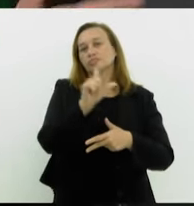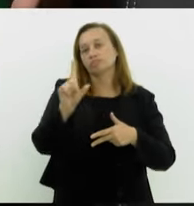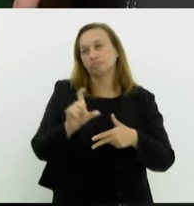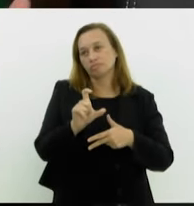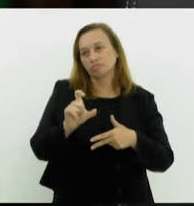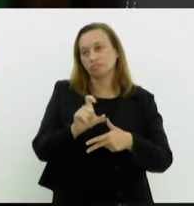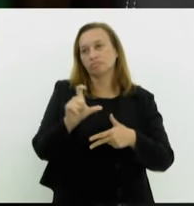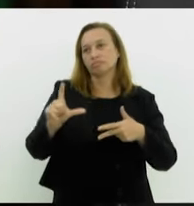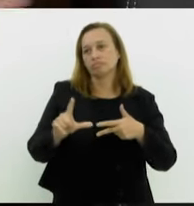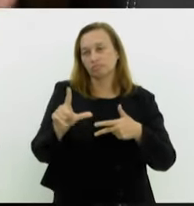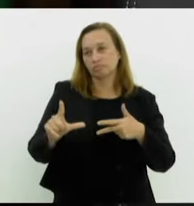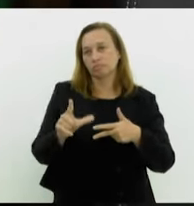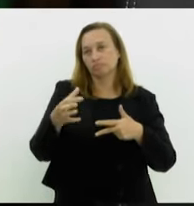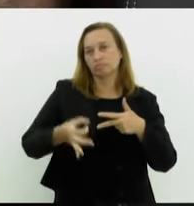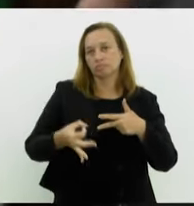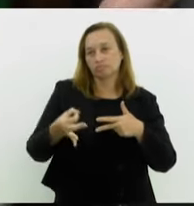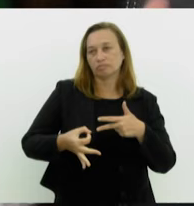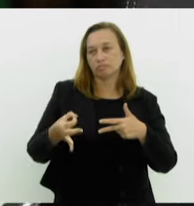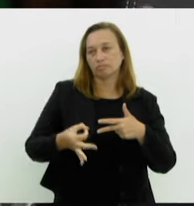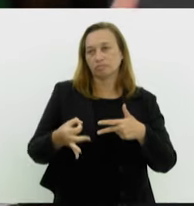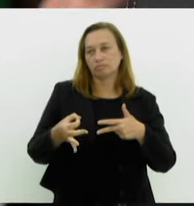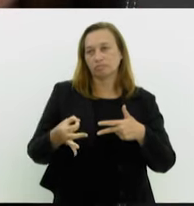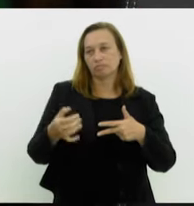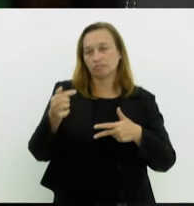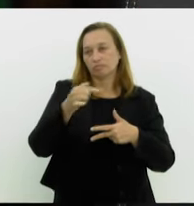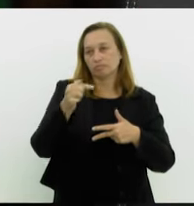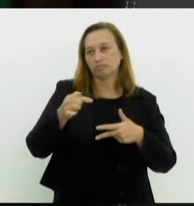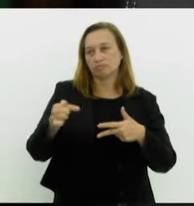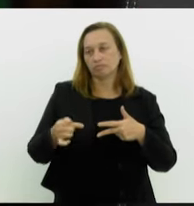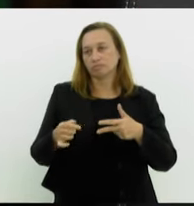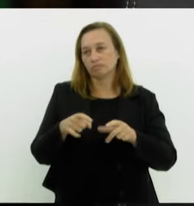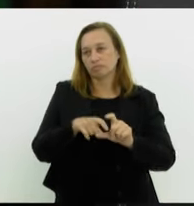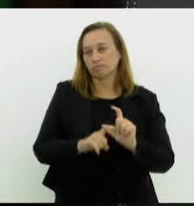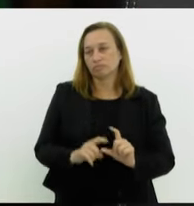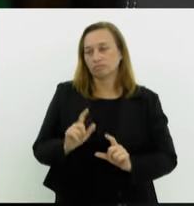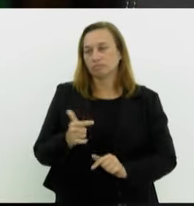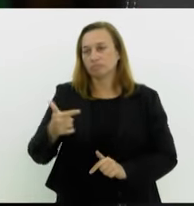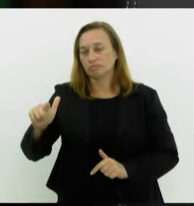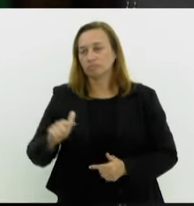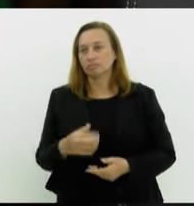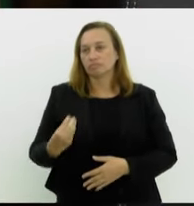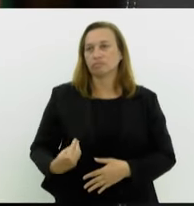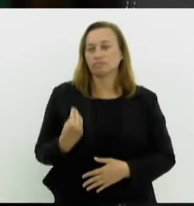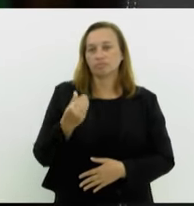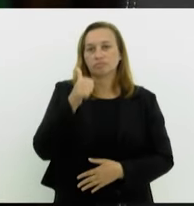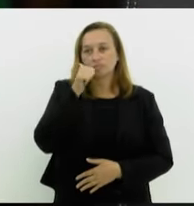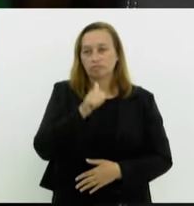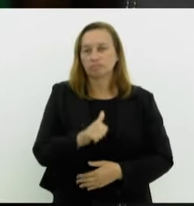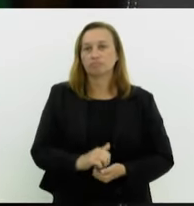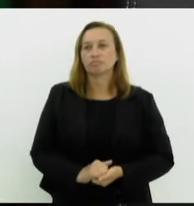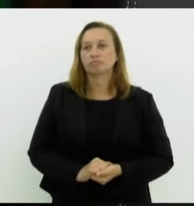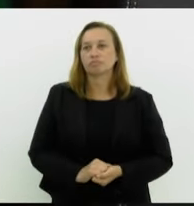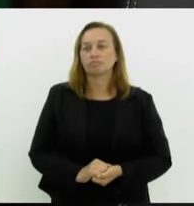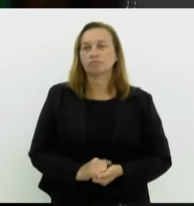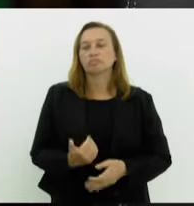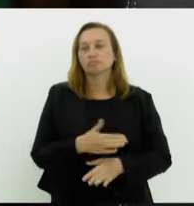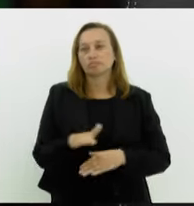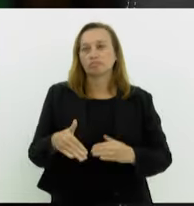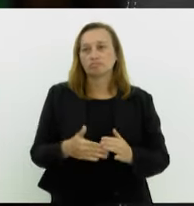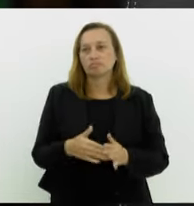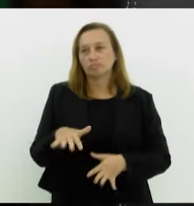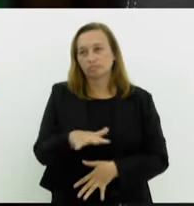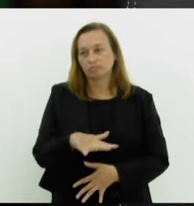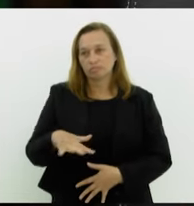judiciário porque uma depende da outra para que a rede possa funcionar é pela vida das nossas mulheres em todas as